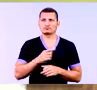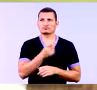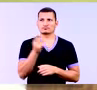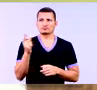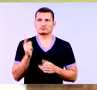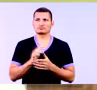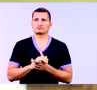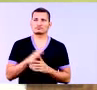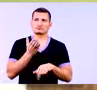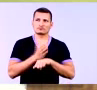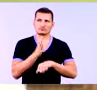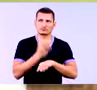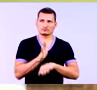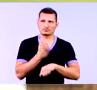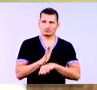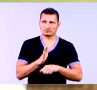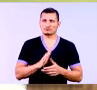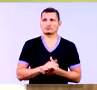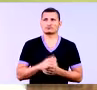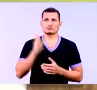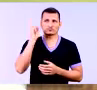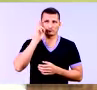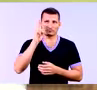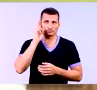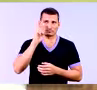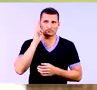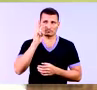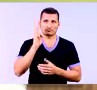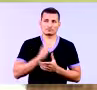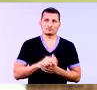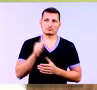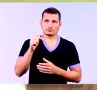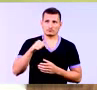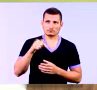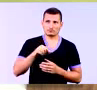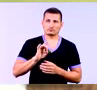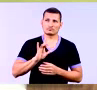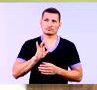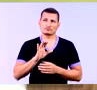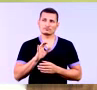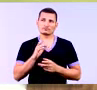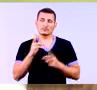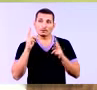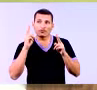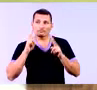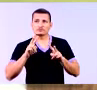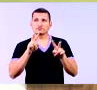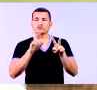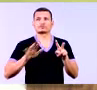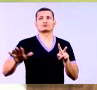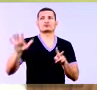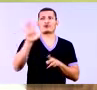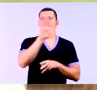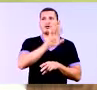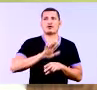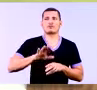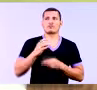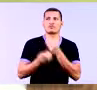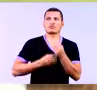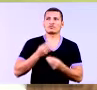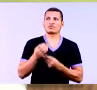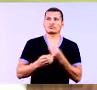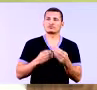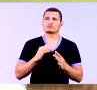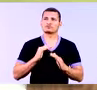vocês praticarem, né? Lembrando que a gente aqui passa para vocês uma visão geral, né? A gente dá aqui uma visão de como